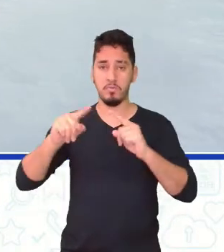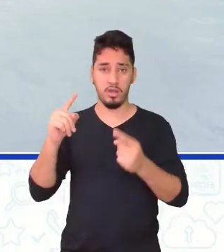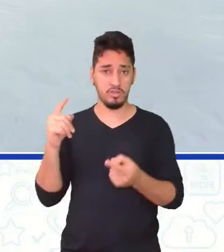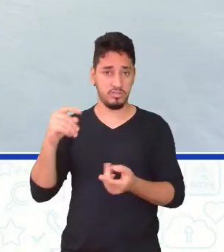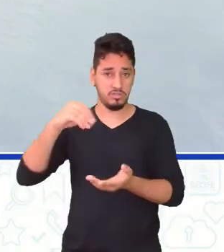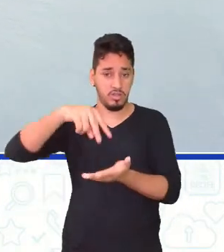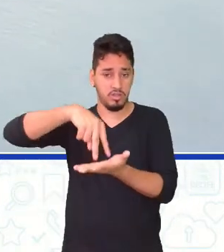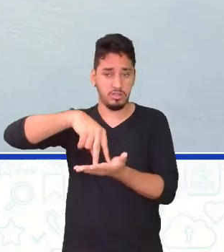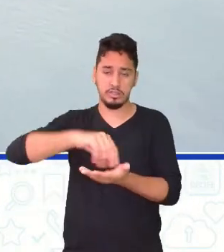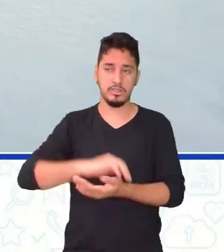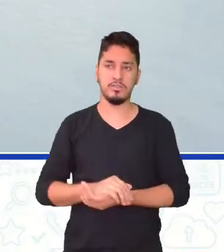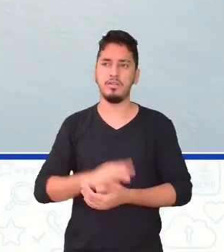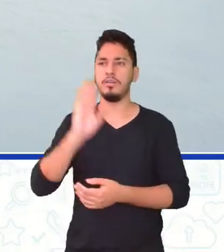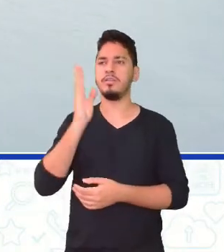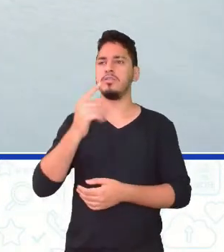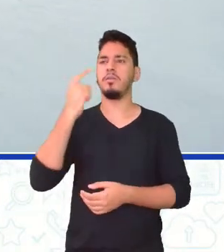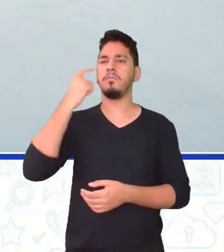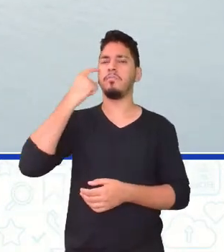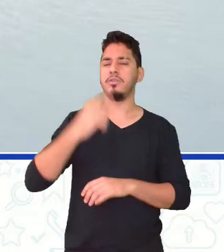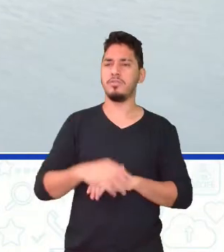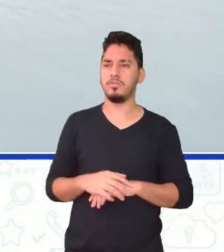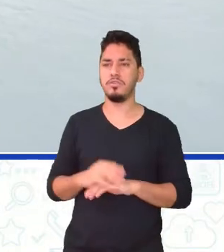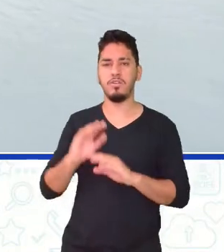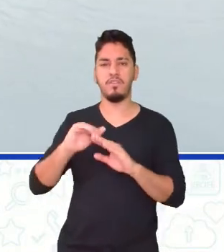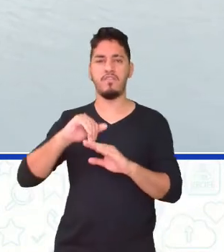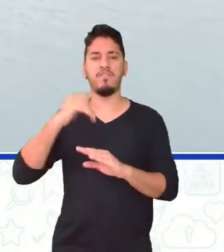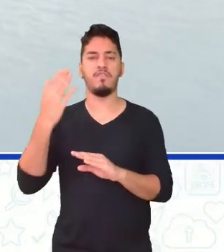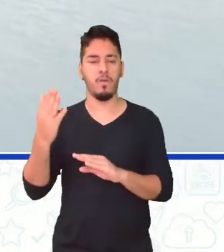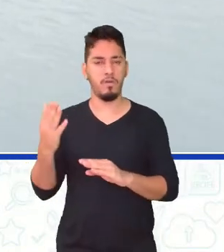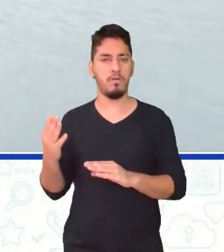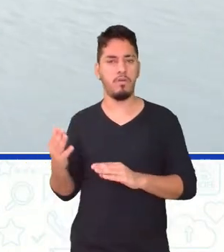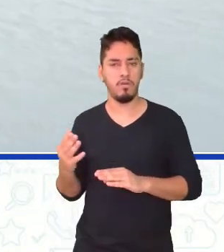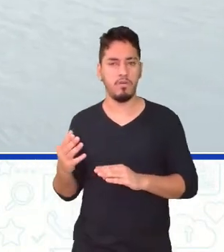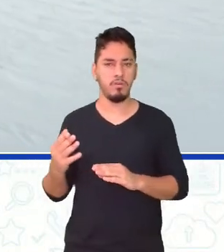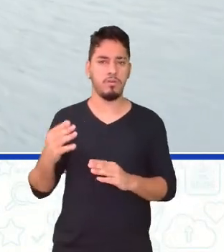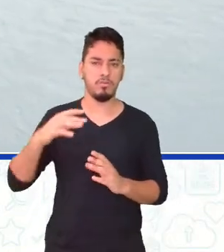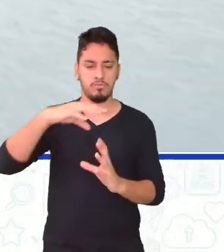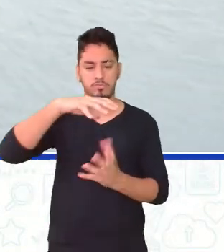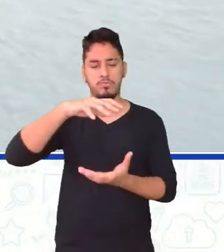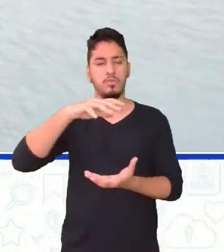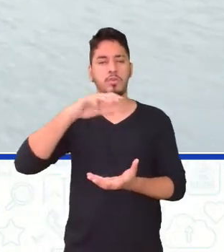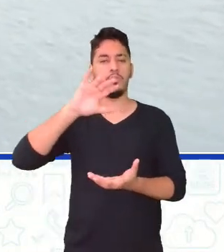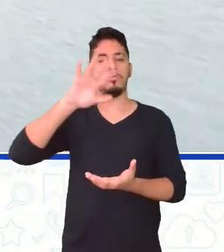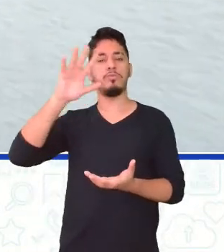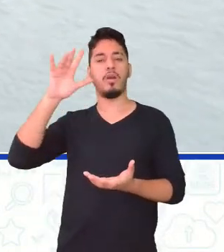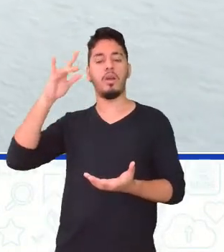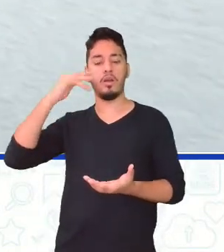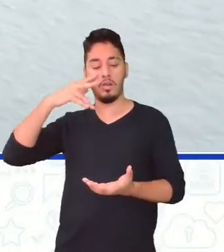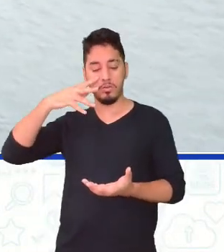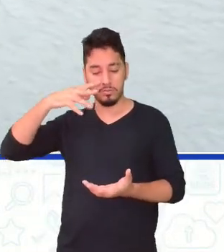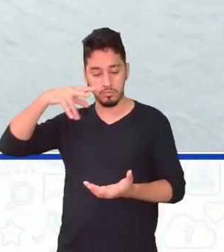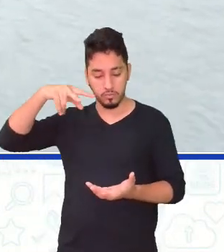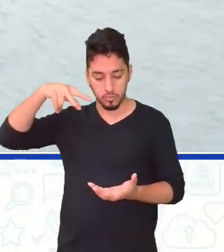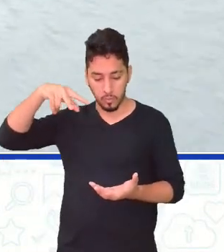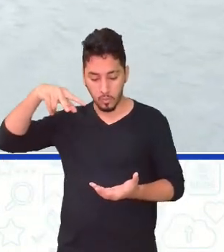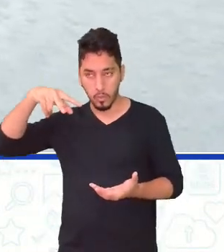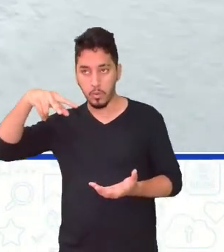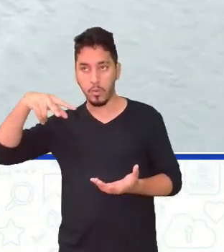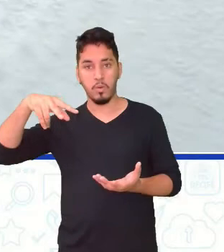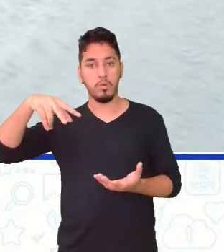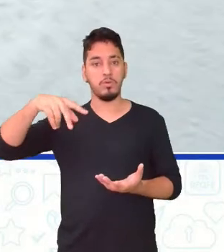estar ali. Já pensou a gente fora do nosso planeta, no espaço, observando esse